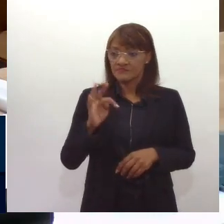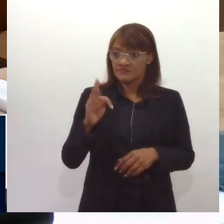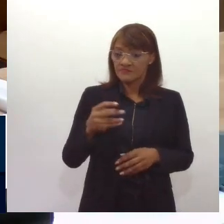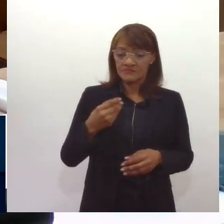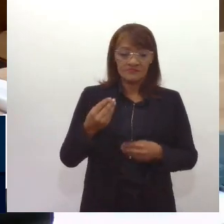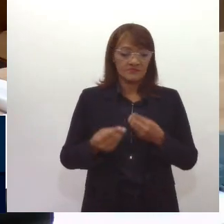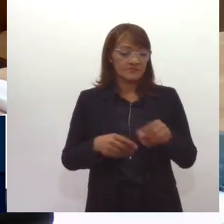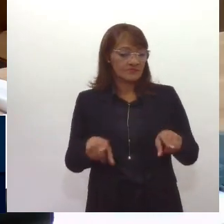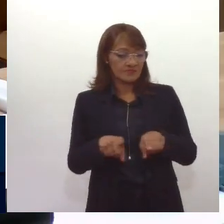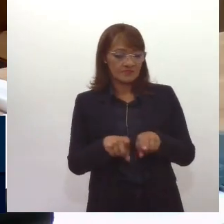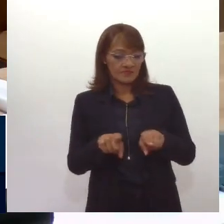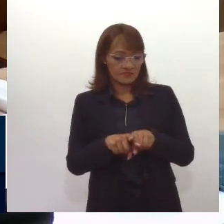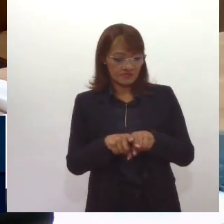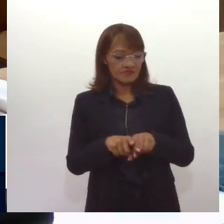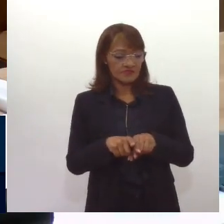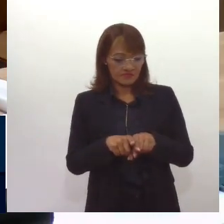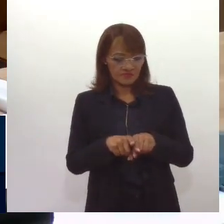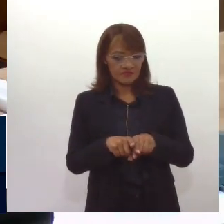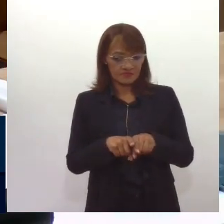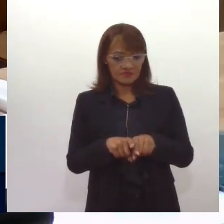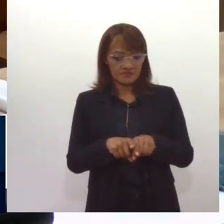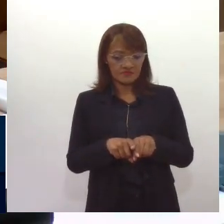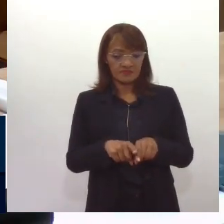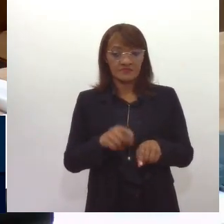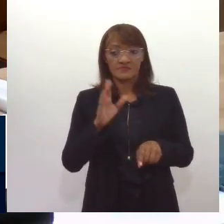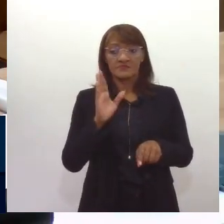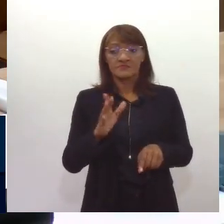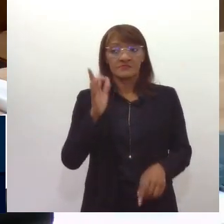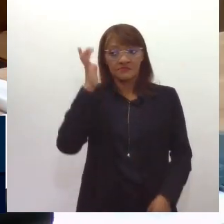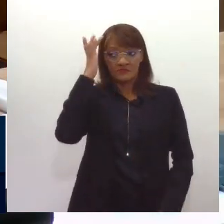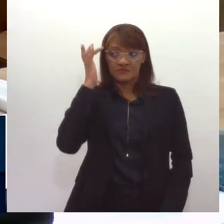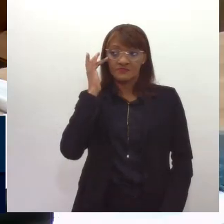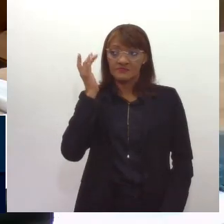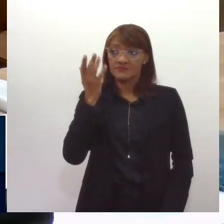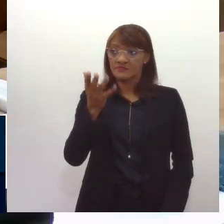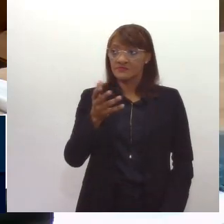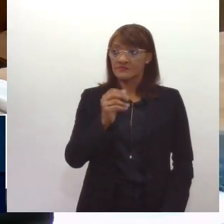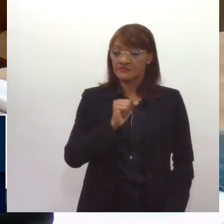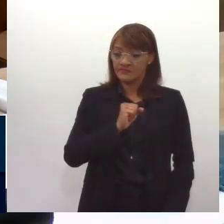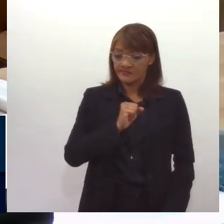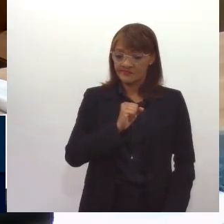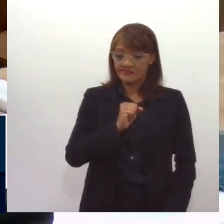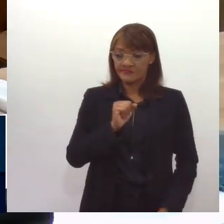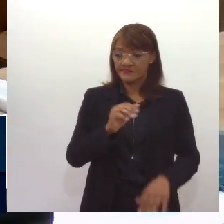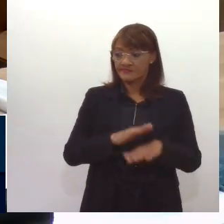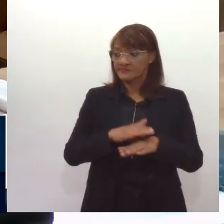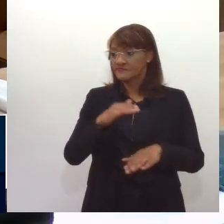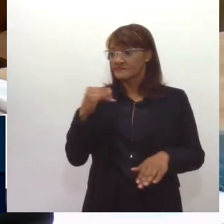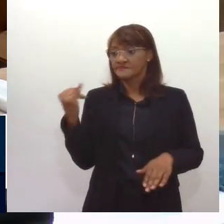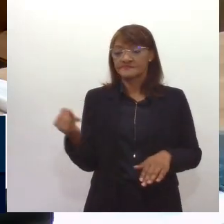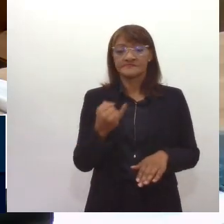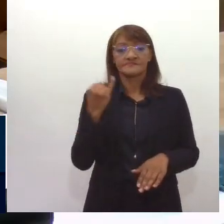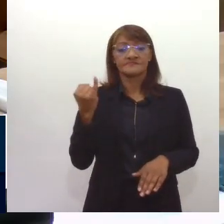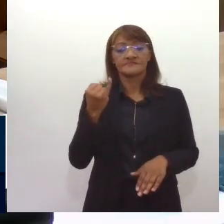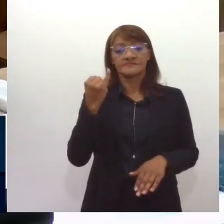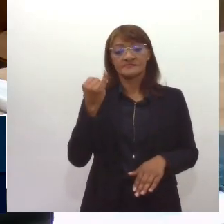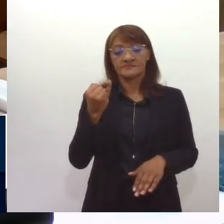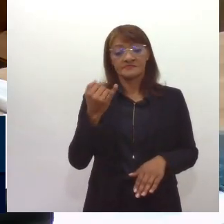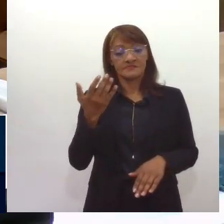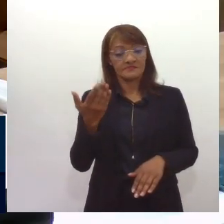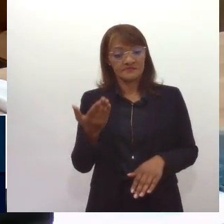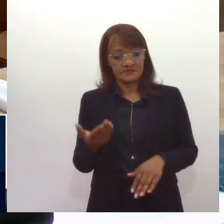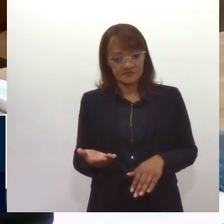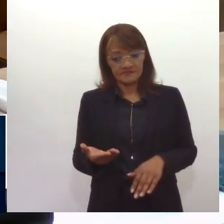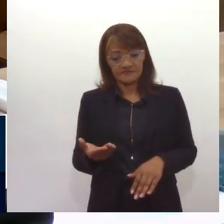um plebiscito, porque eu acho que o mais importante é o posicionamento, né, das pessoas que moram,